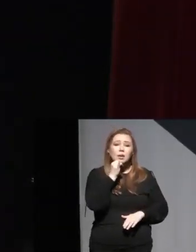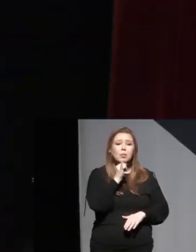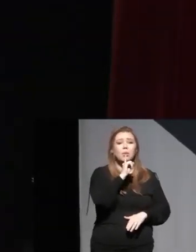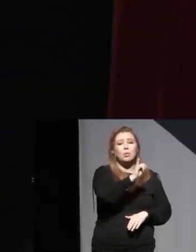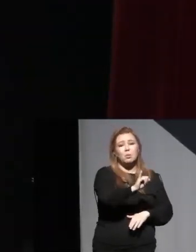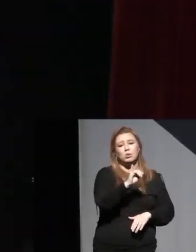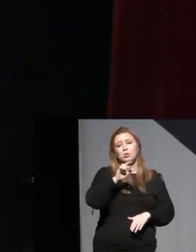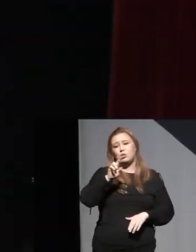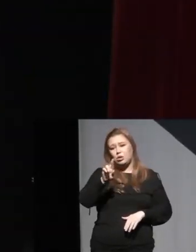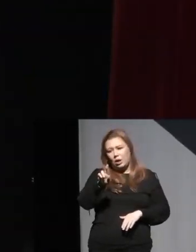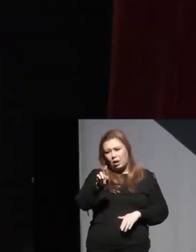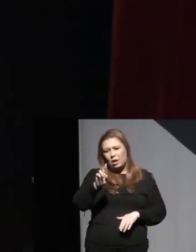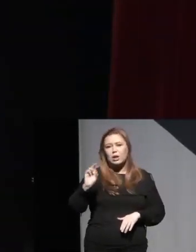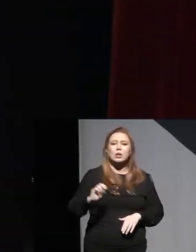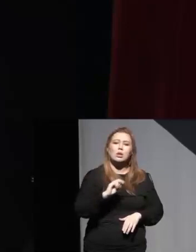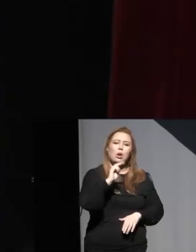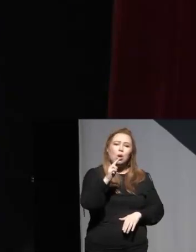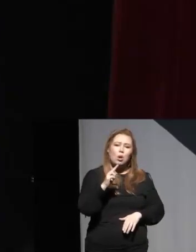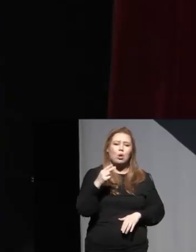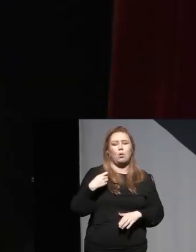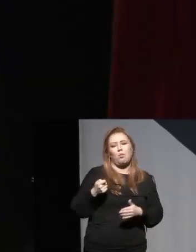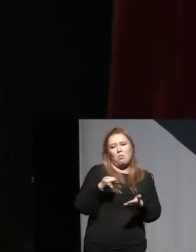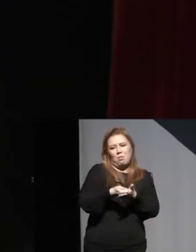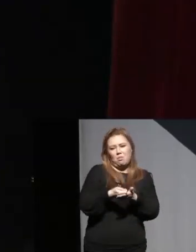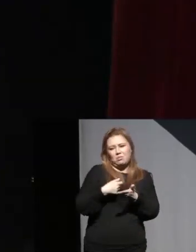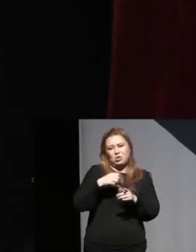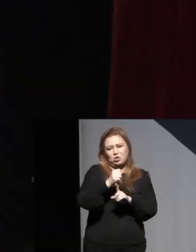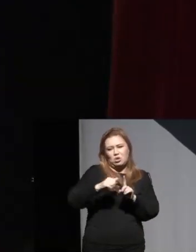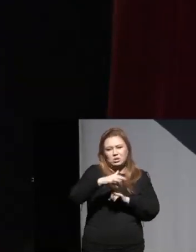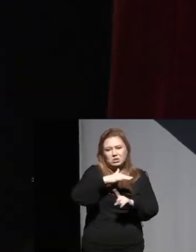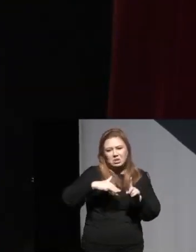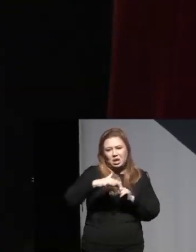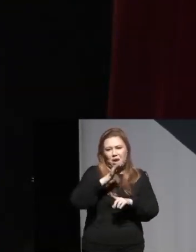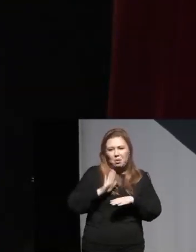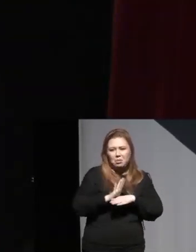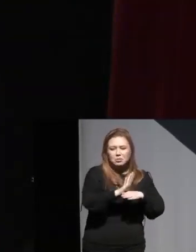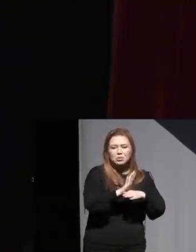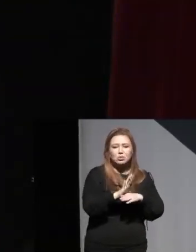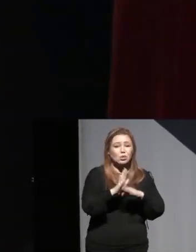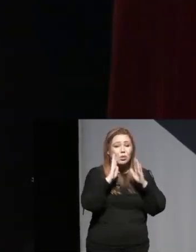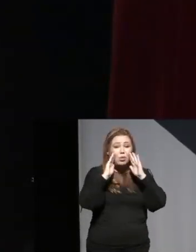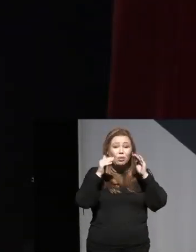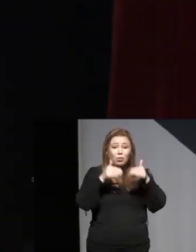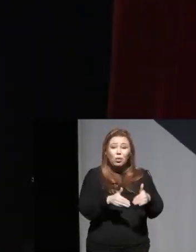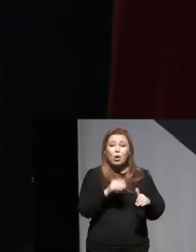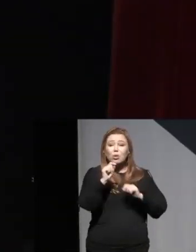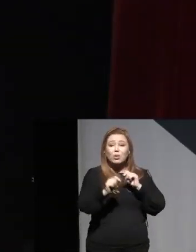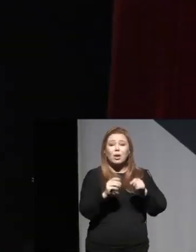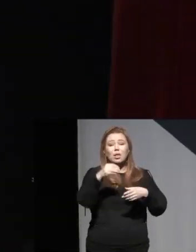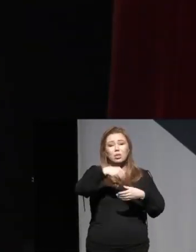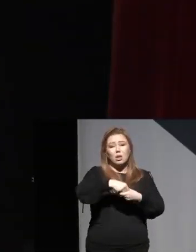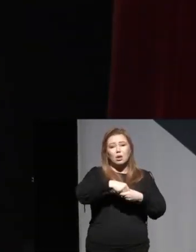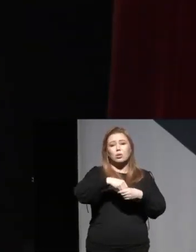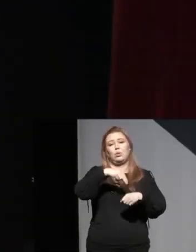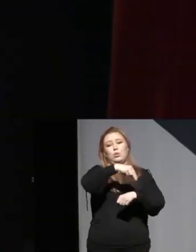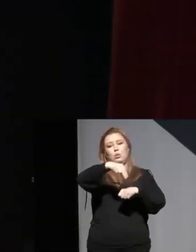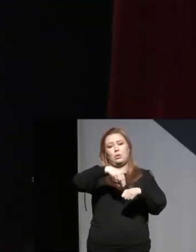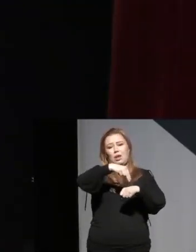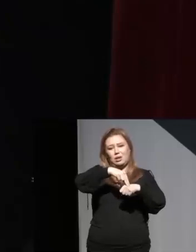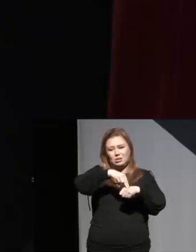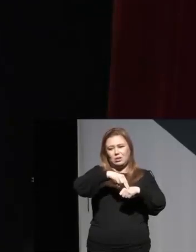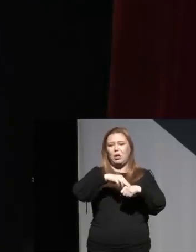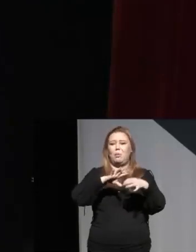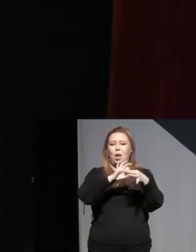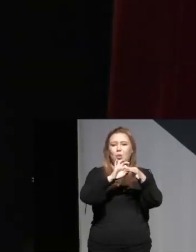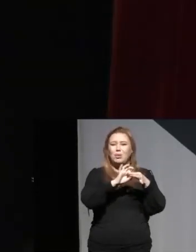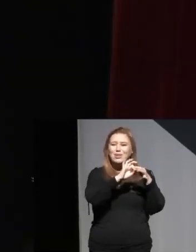renda, contribuições sociais, todas elas estão concentradas na União. É a União que tem